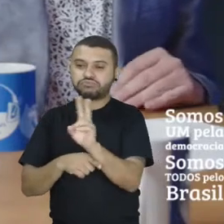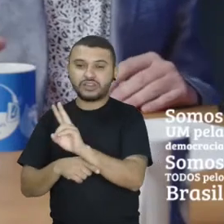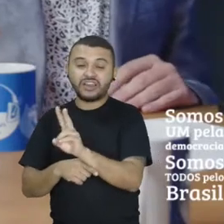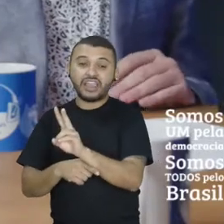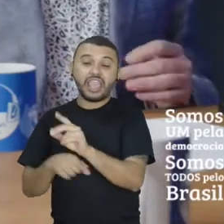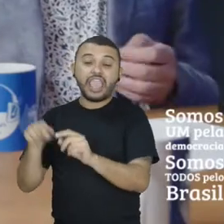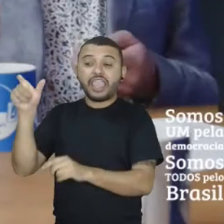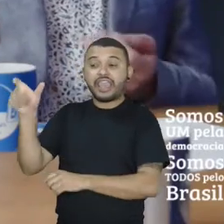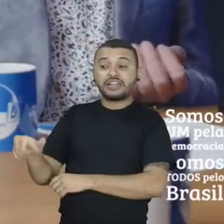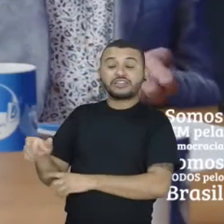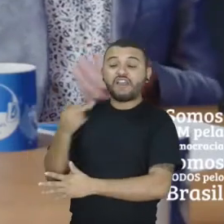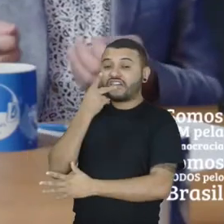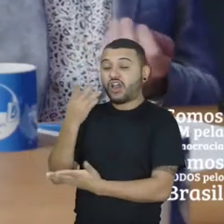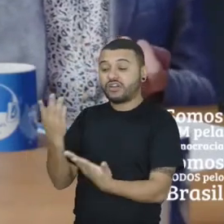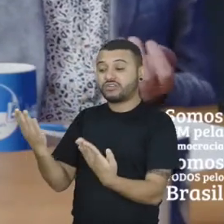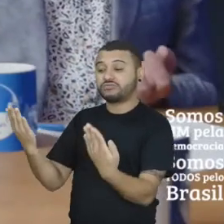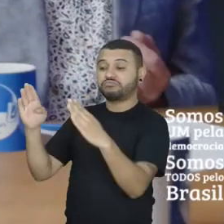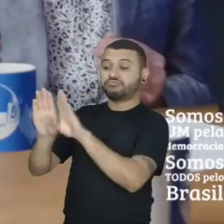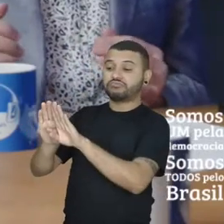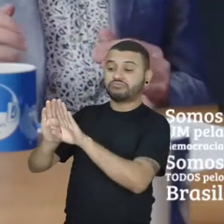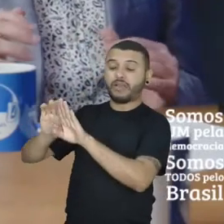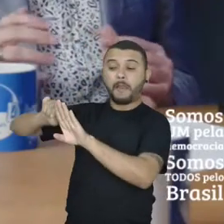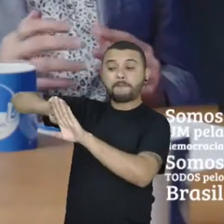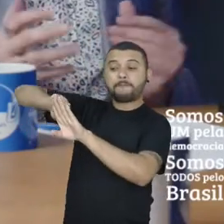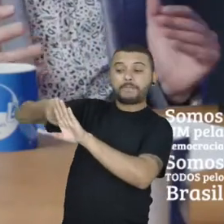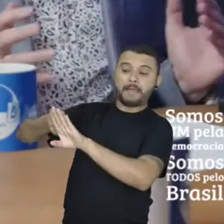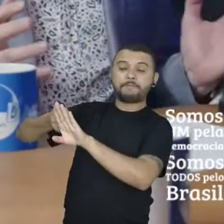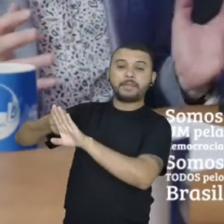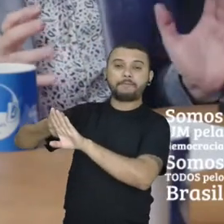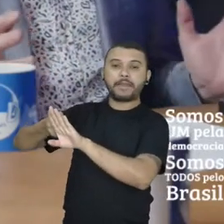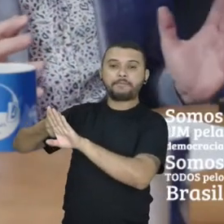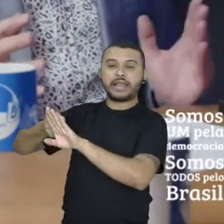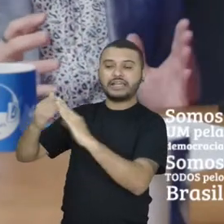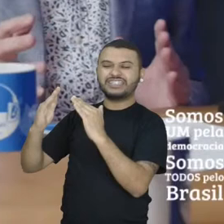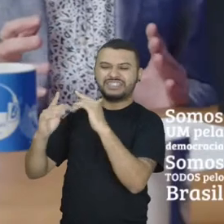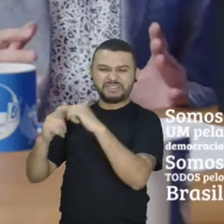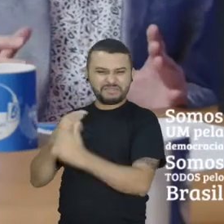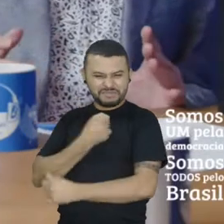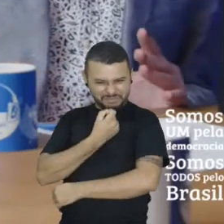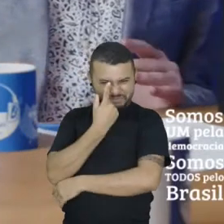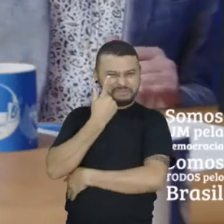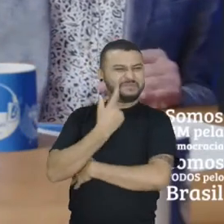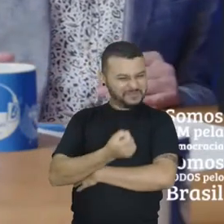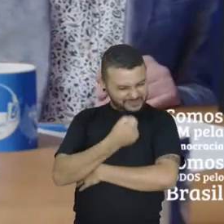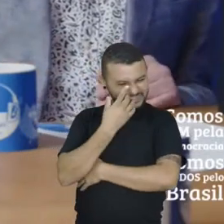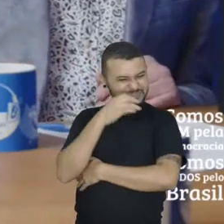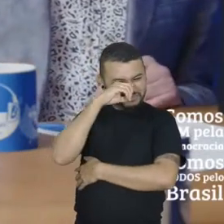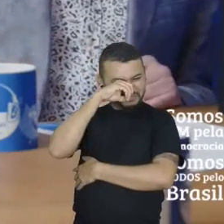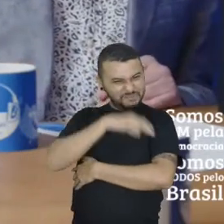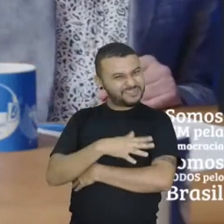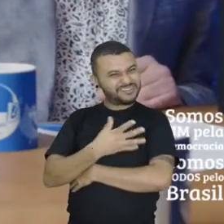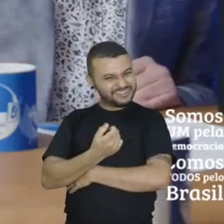estavam achando que iriam trancar, assim, as coisas são meio bizarras, assim. A gente tem